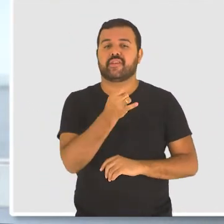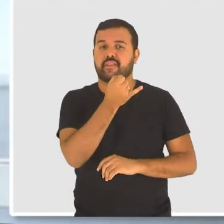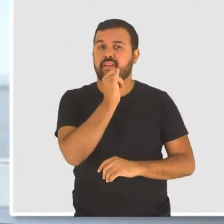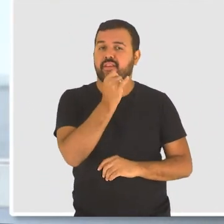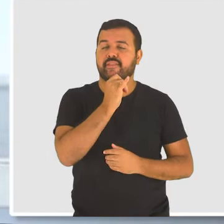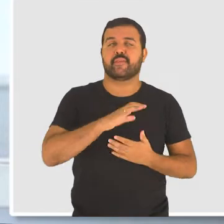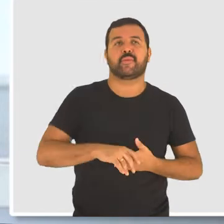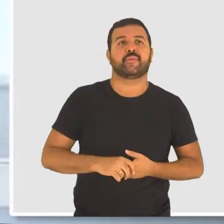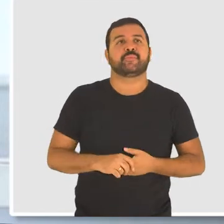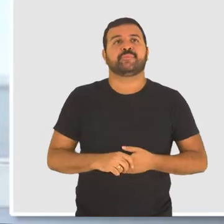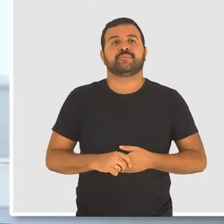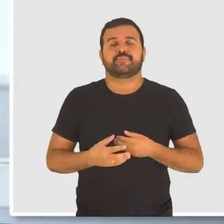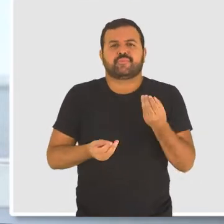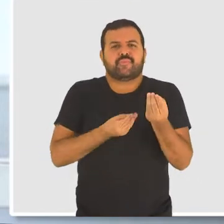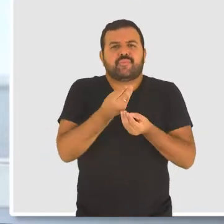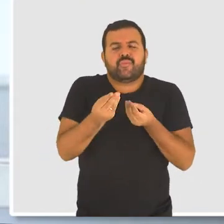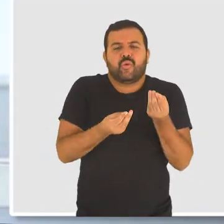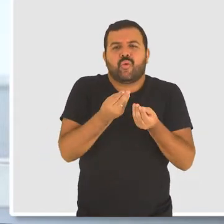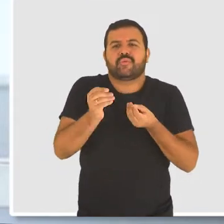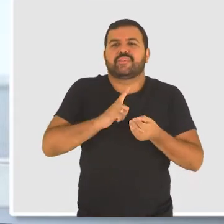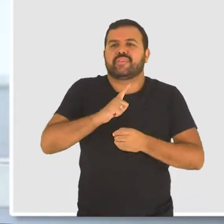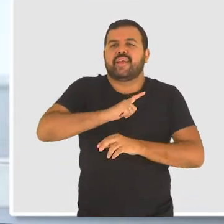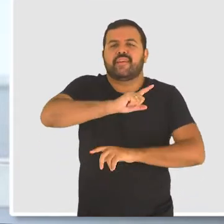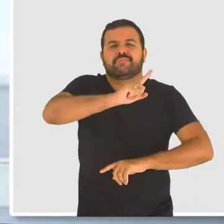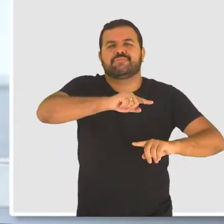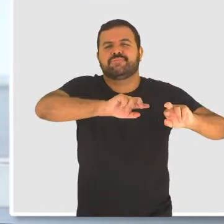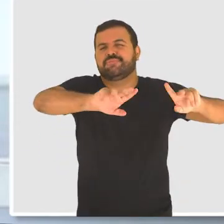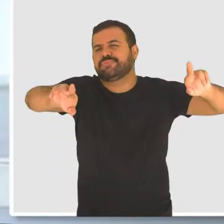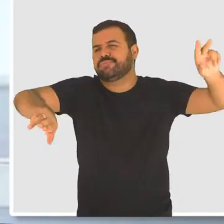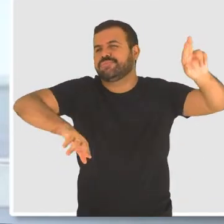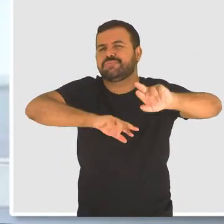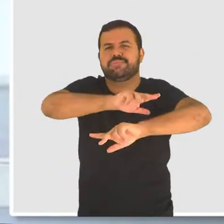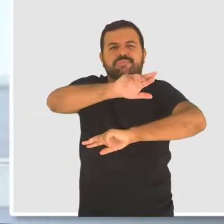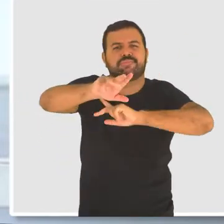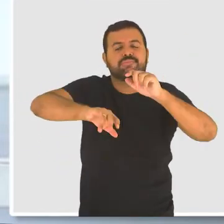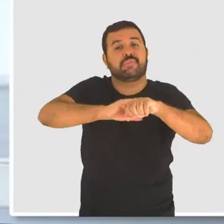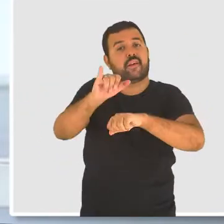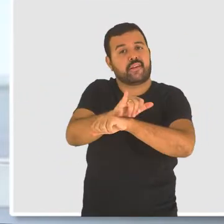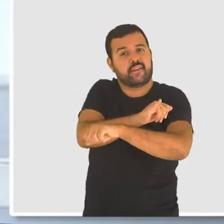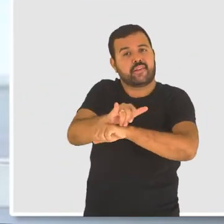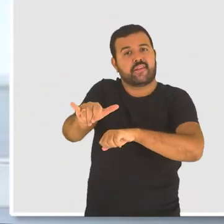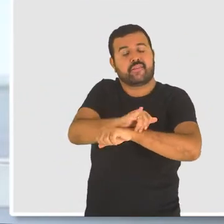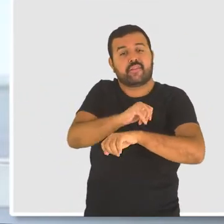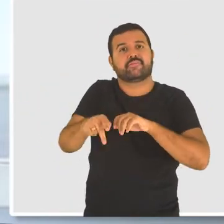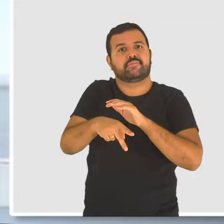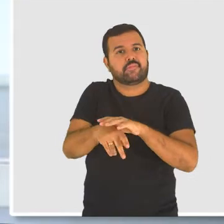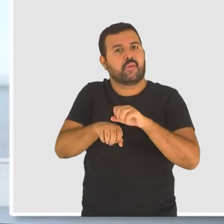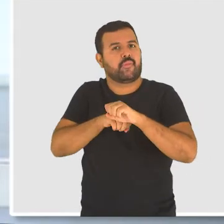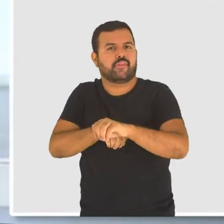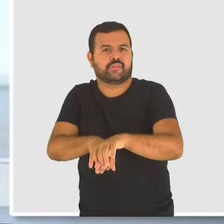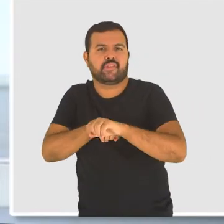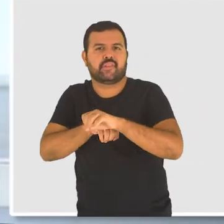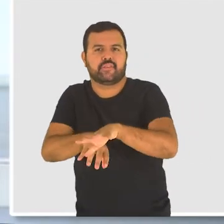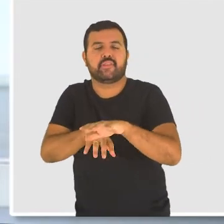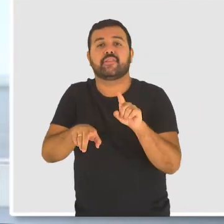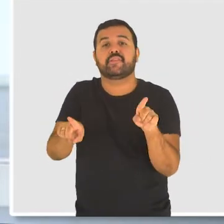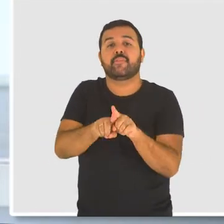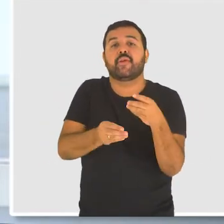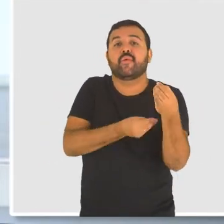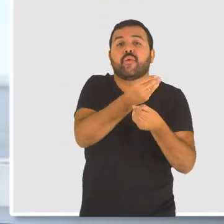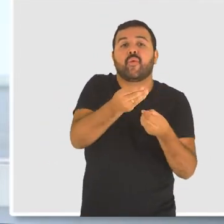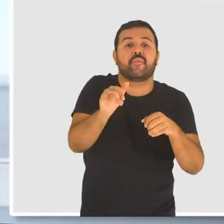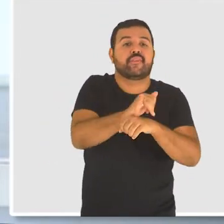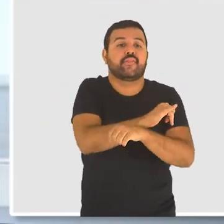ou com a diversidade de estratégias e com a conexão entre elas. Ok, eu resolvo